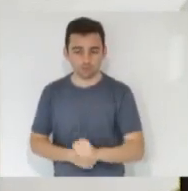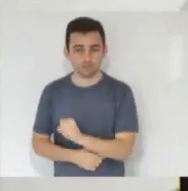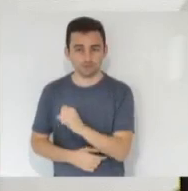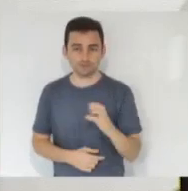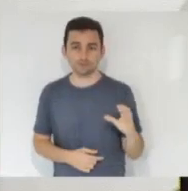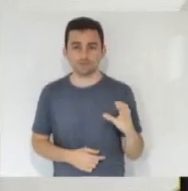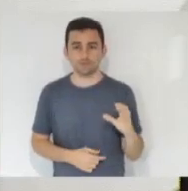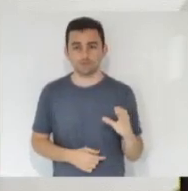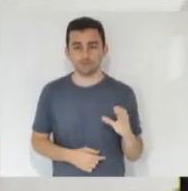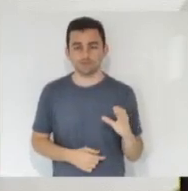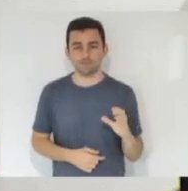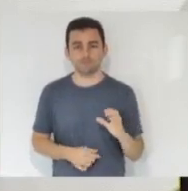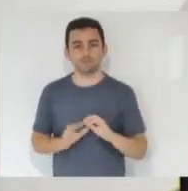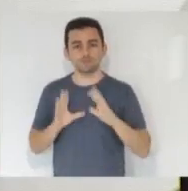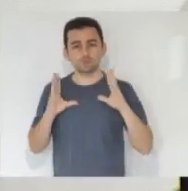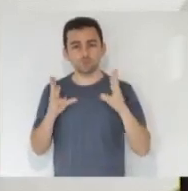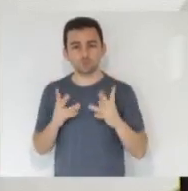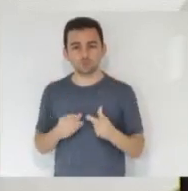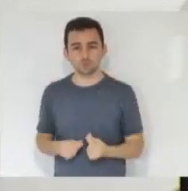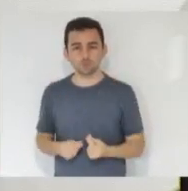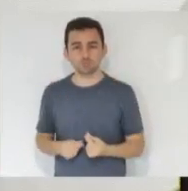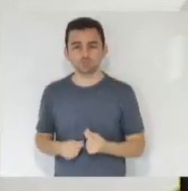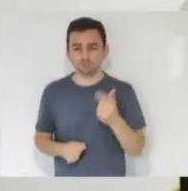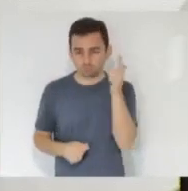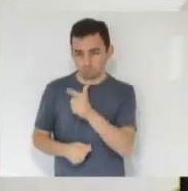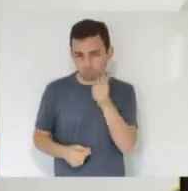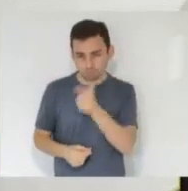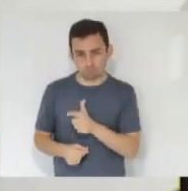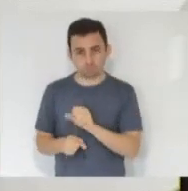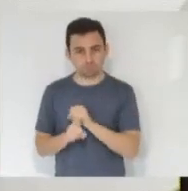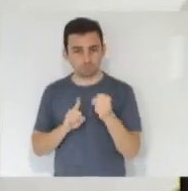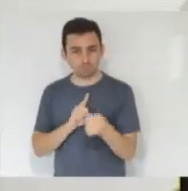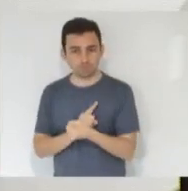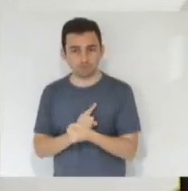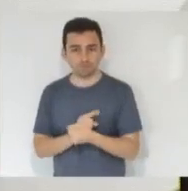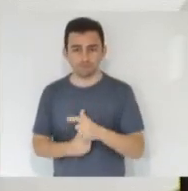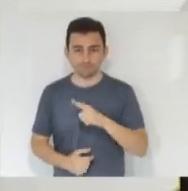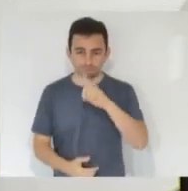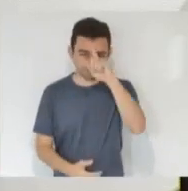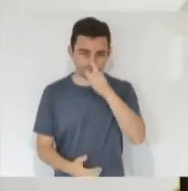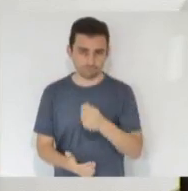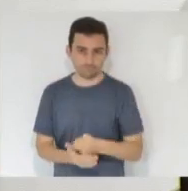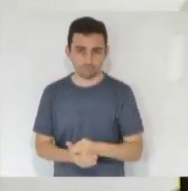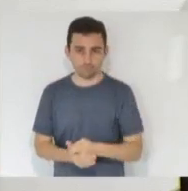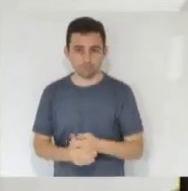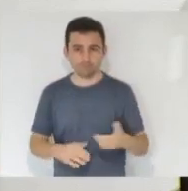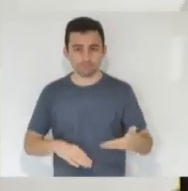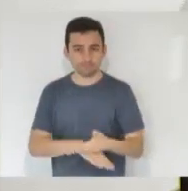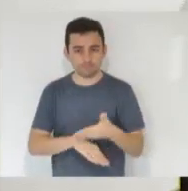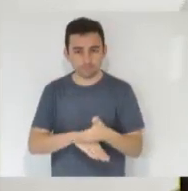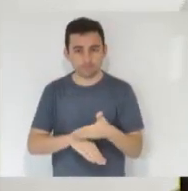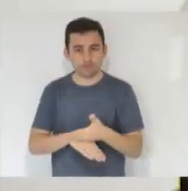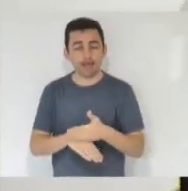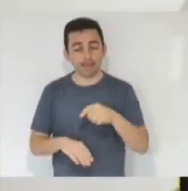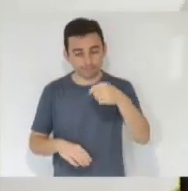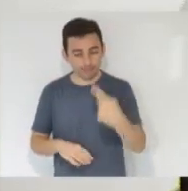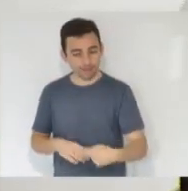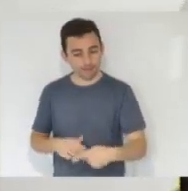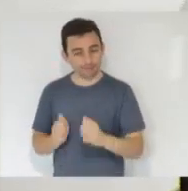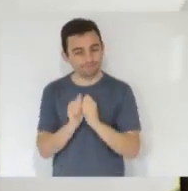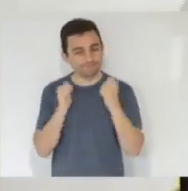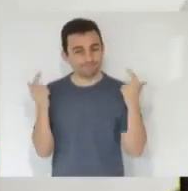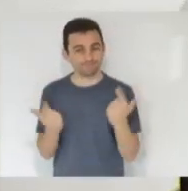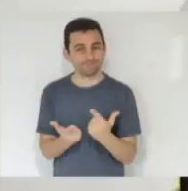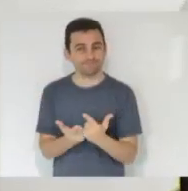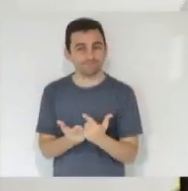catarinense. Todo esse ganho social tem a decisiva participação desta Casa Legislativa e